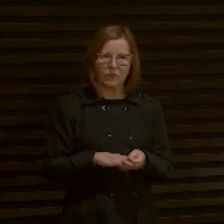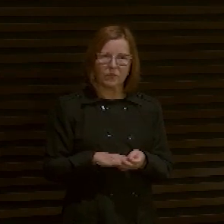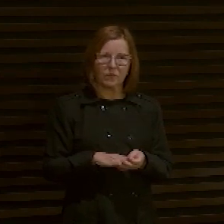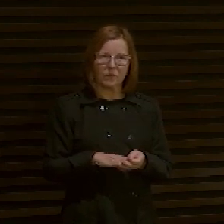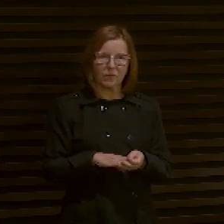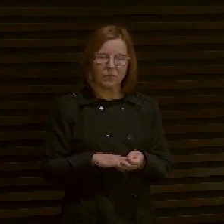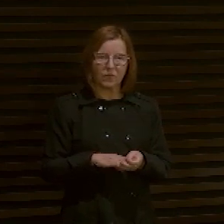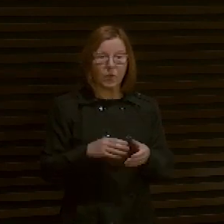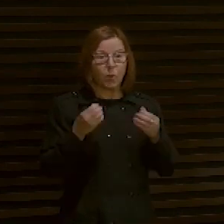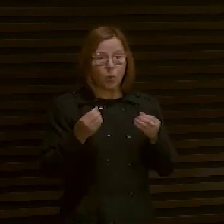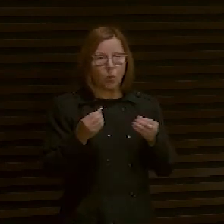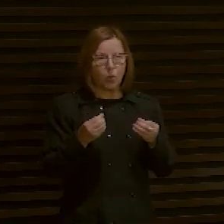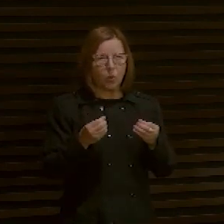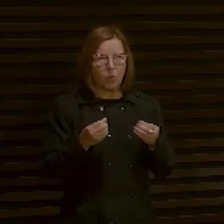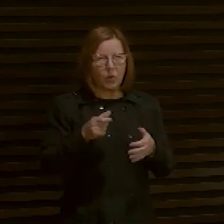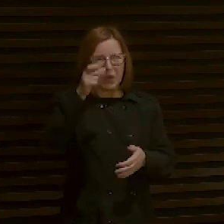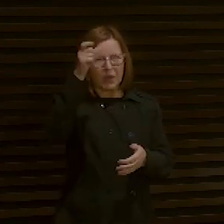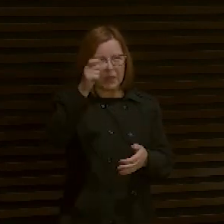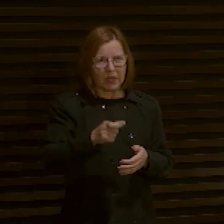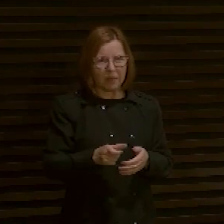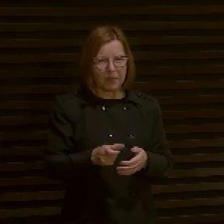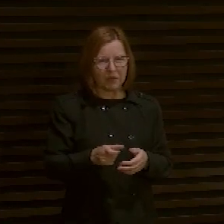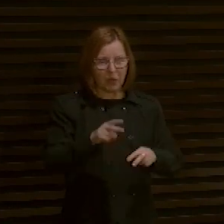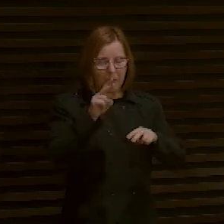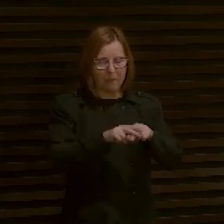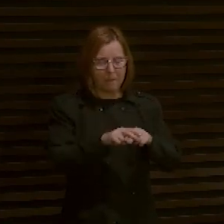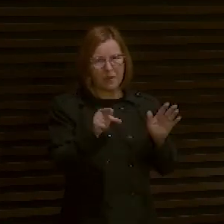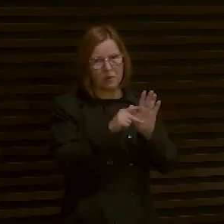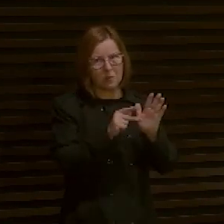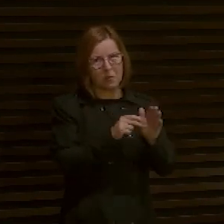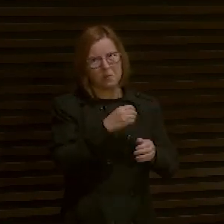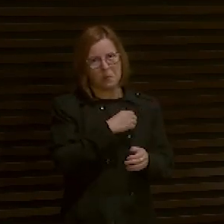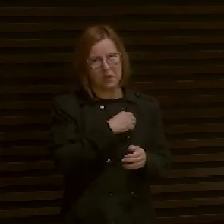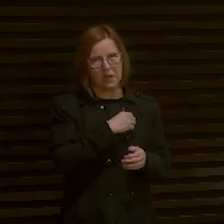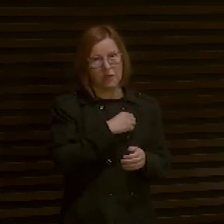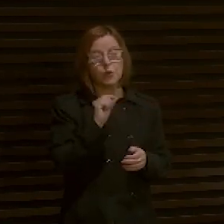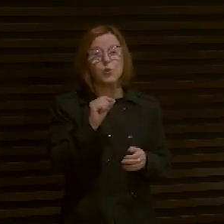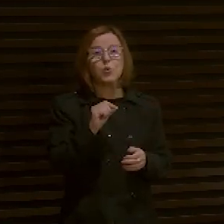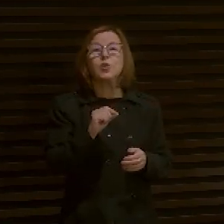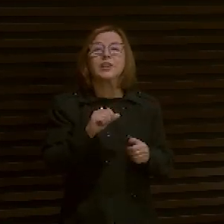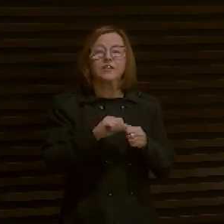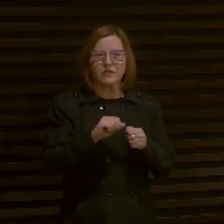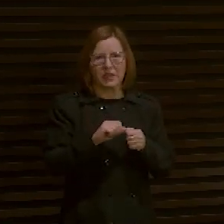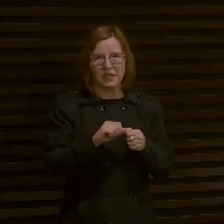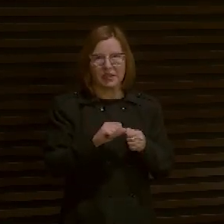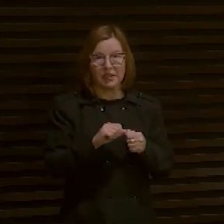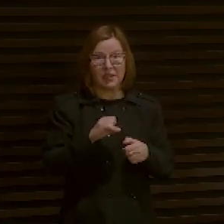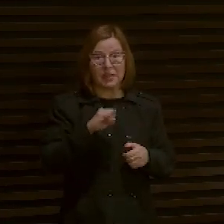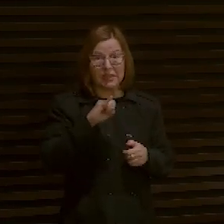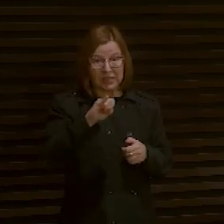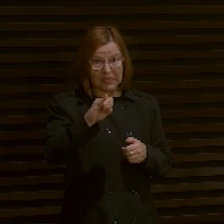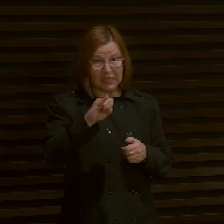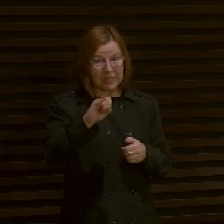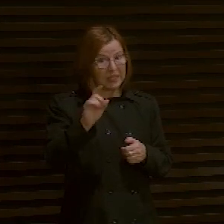o ser humano preso em seus pecados pode chegar. Se não for a graça de Deus